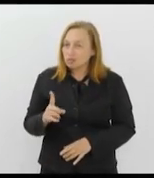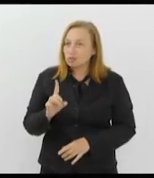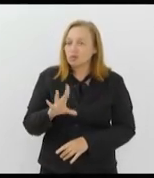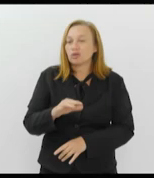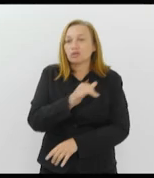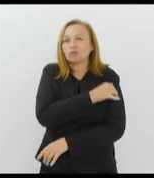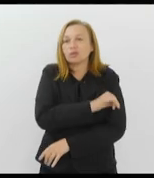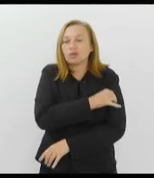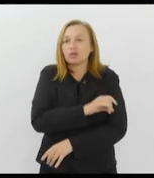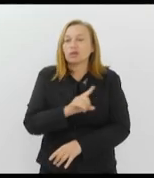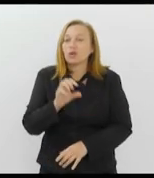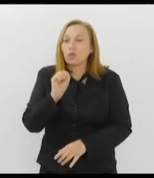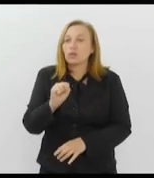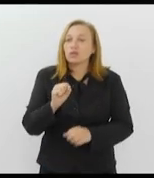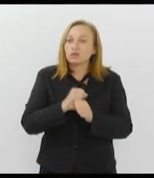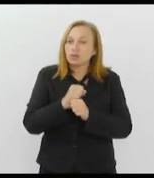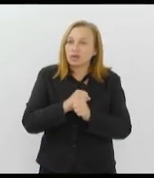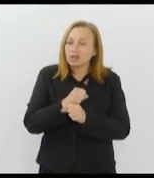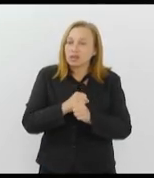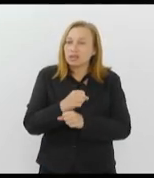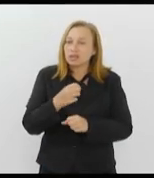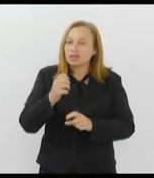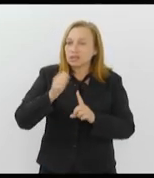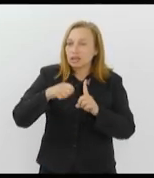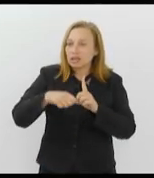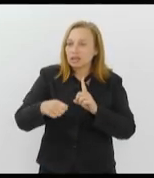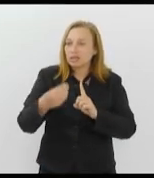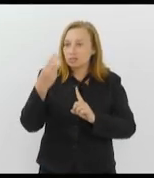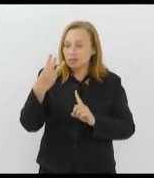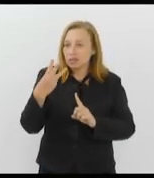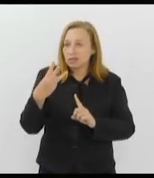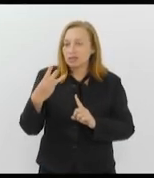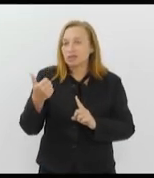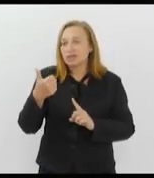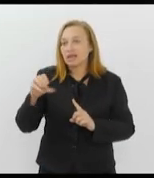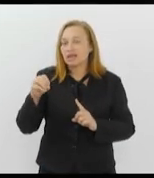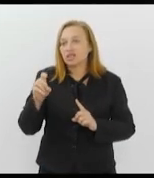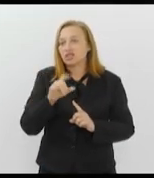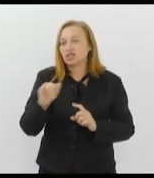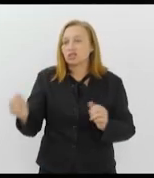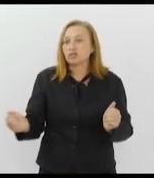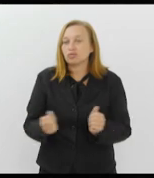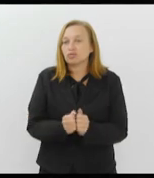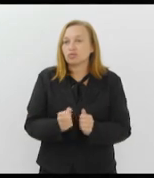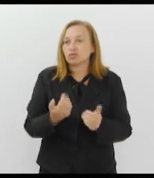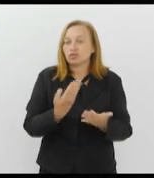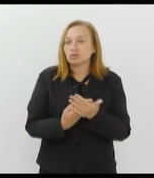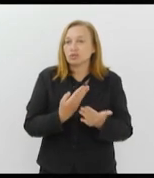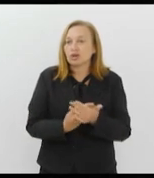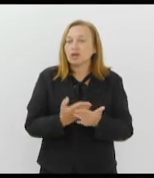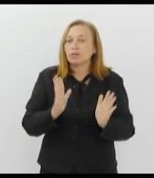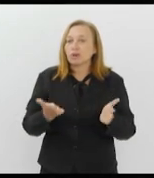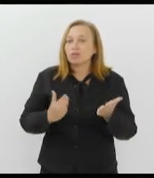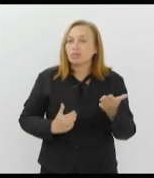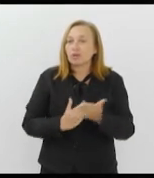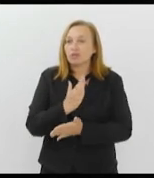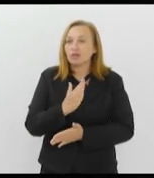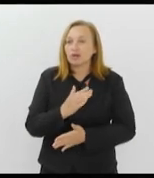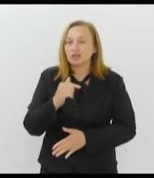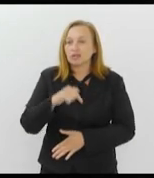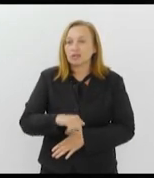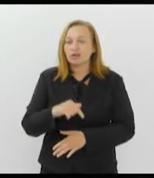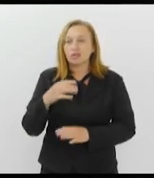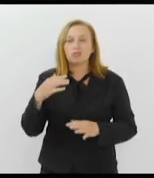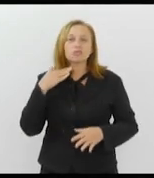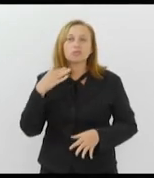mas 8 anos, 3 meses e 10 dias estudando comigo, para poder passar hoje, estar aqui como juiz